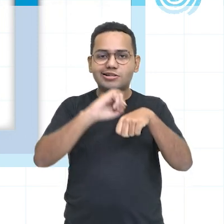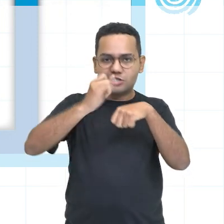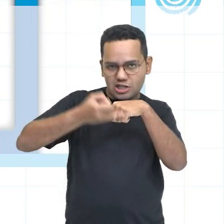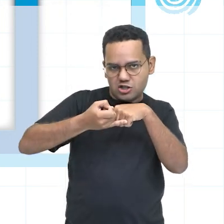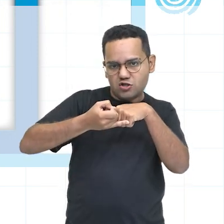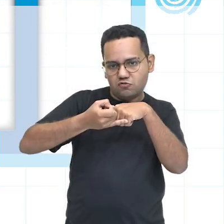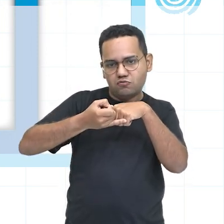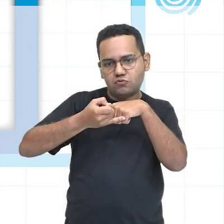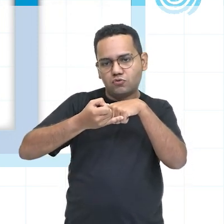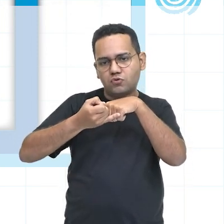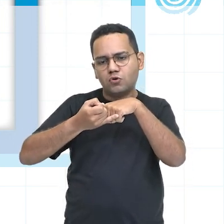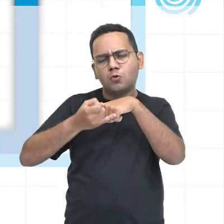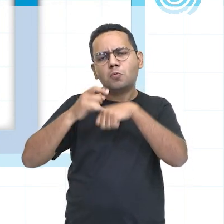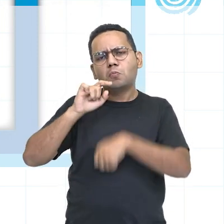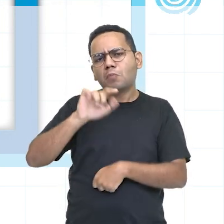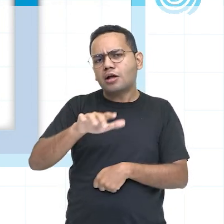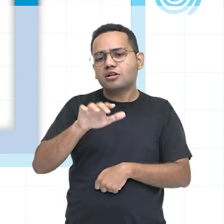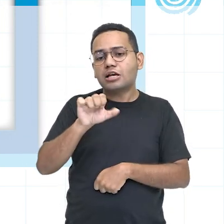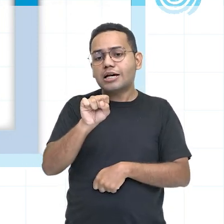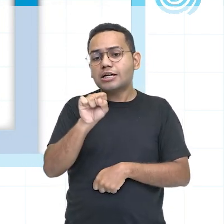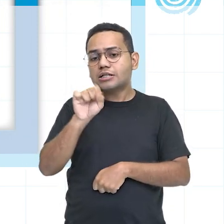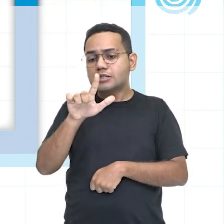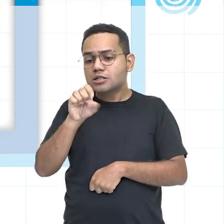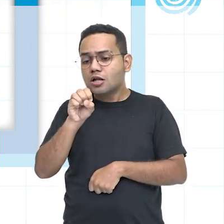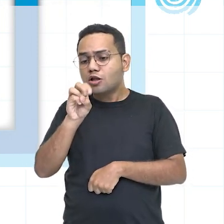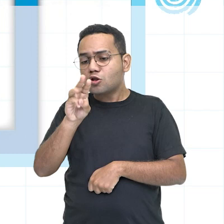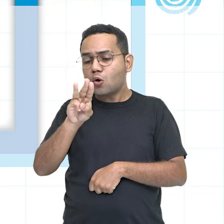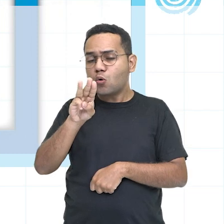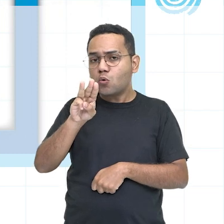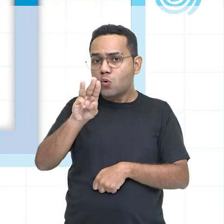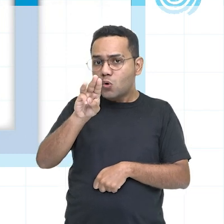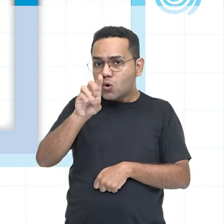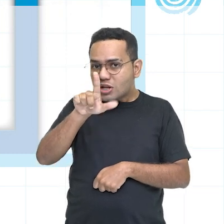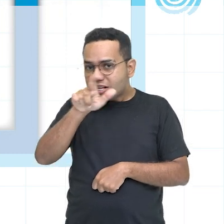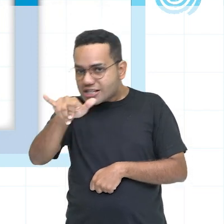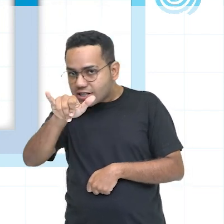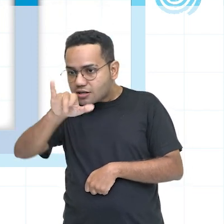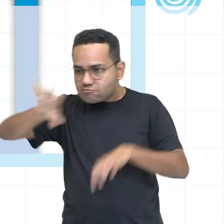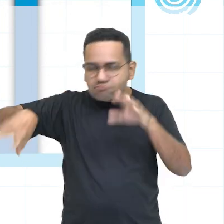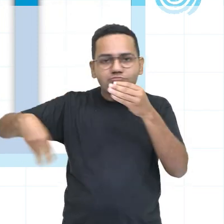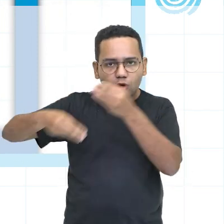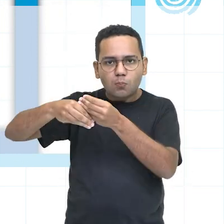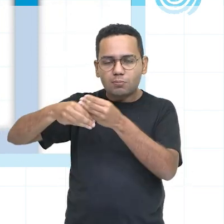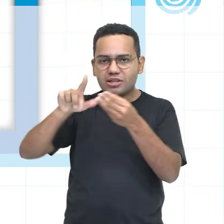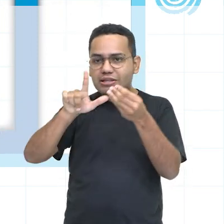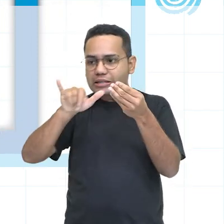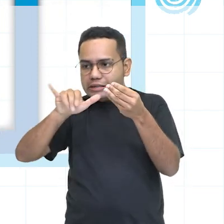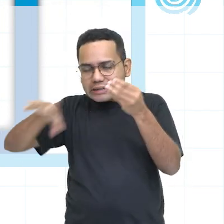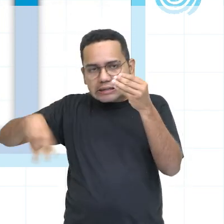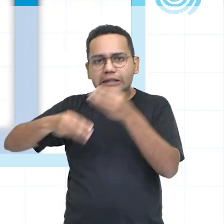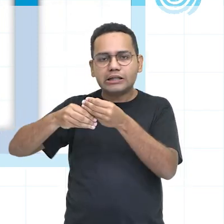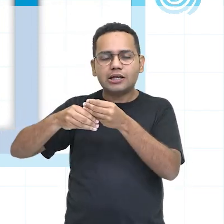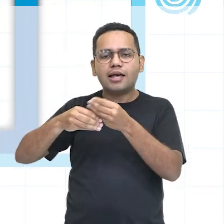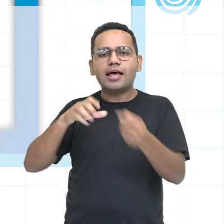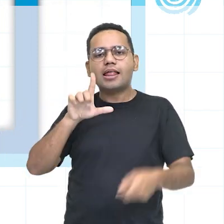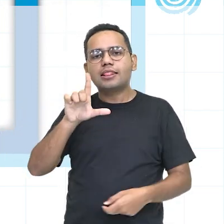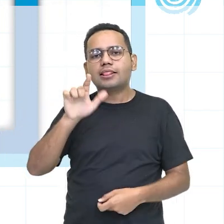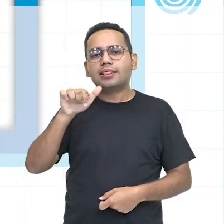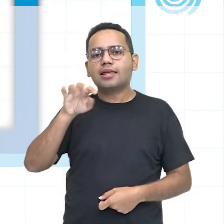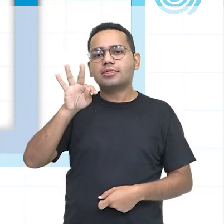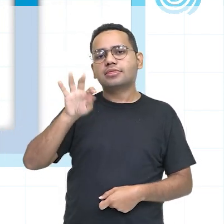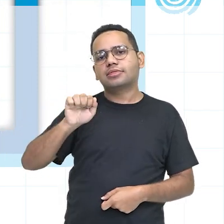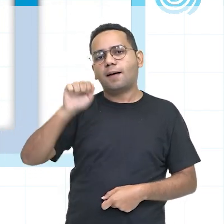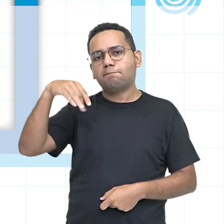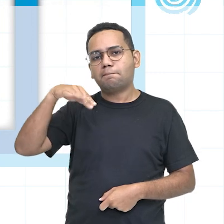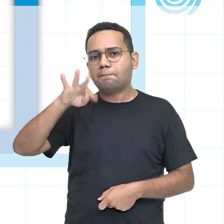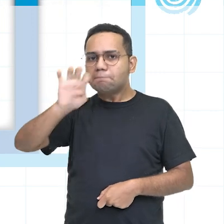advérbio lentamente, tá? Como é que ele estava andando? Então, andar, né, é uma atividade normal, aí quando eu coloco